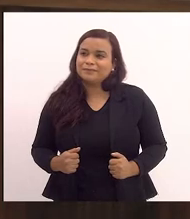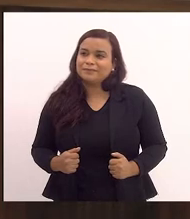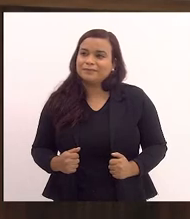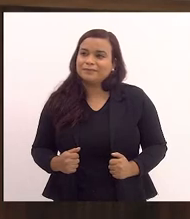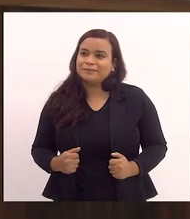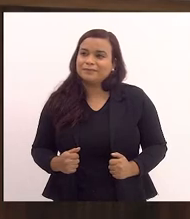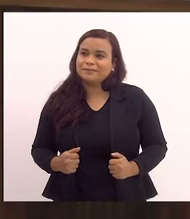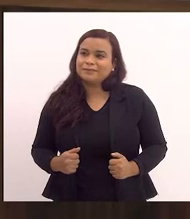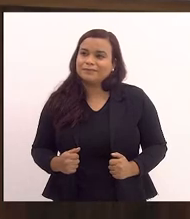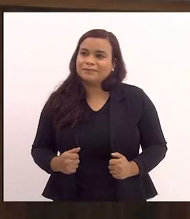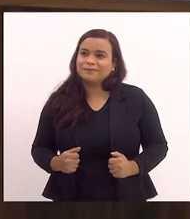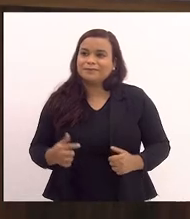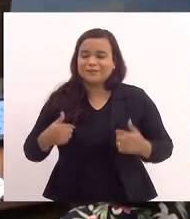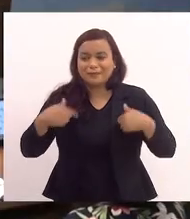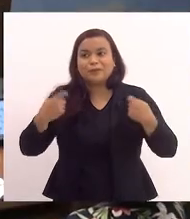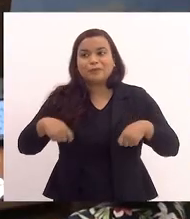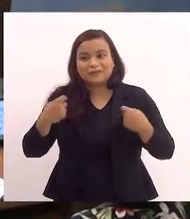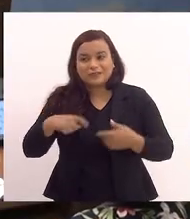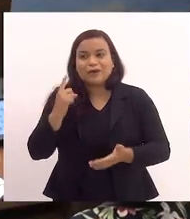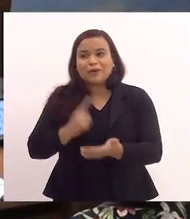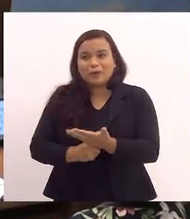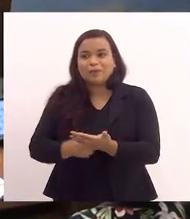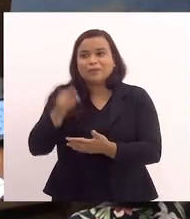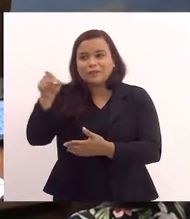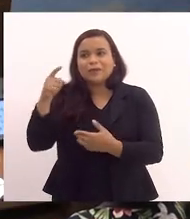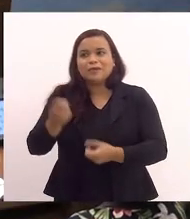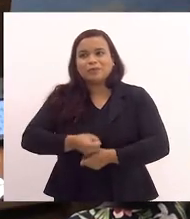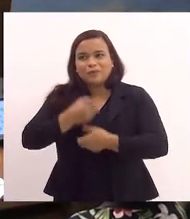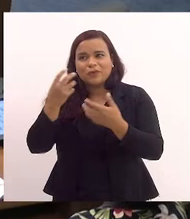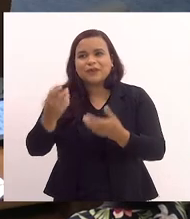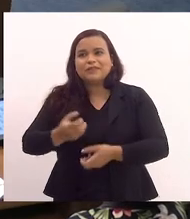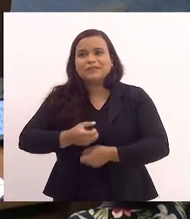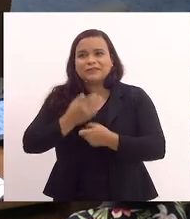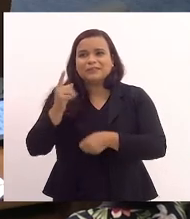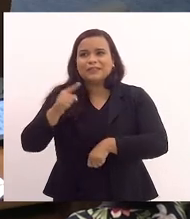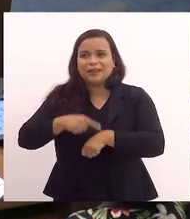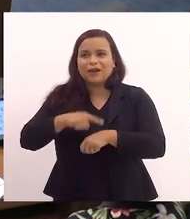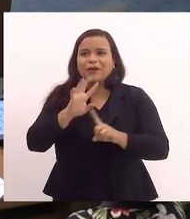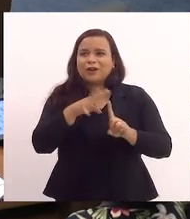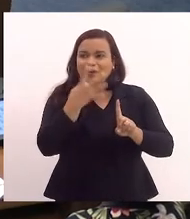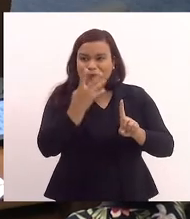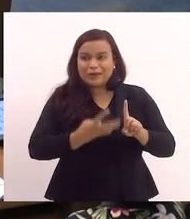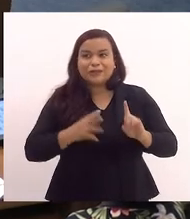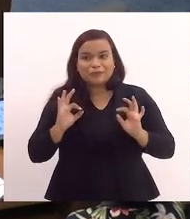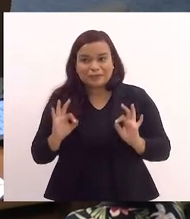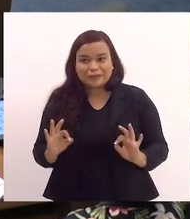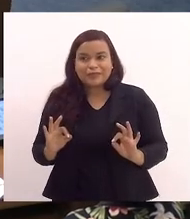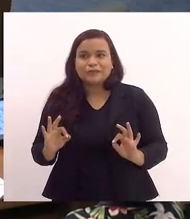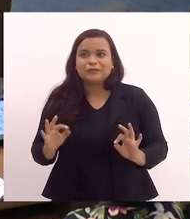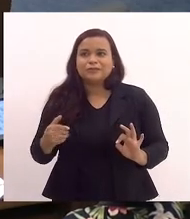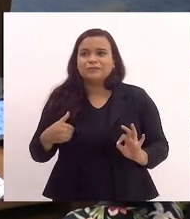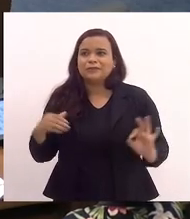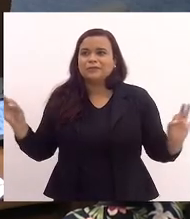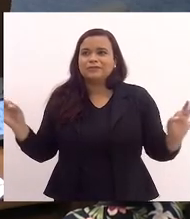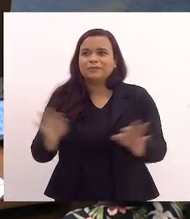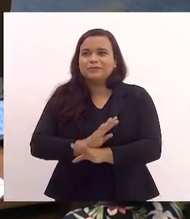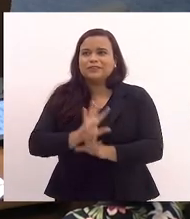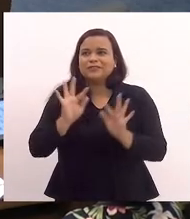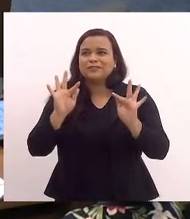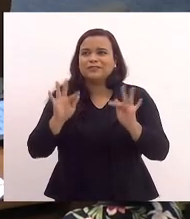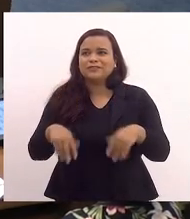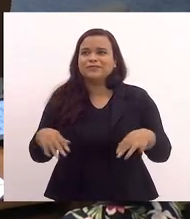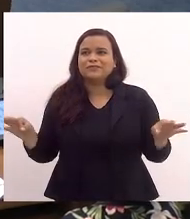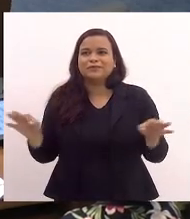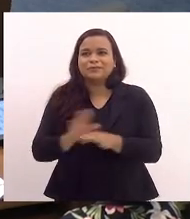Poxa, eu devia ter combinado, Henrique, essa poesia para exatamente a hora da homenagem, que aí eu já fechava como, pá,